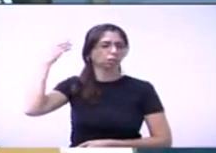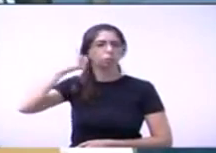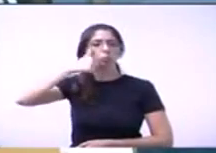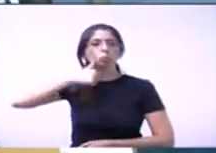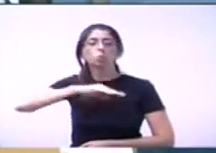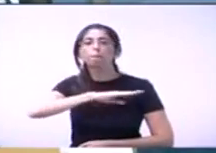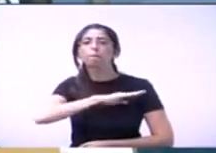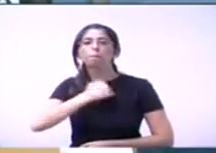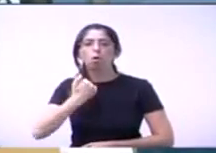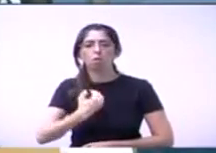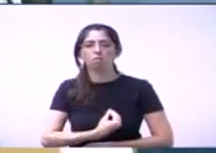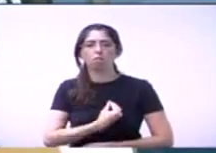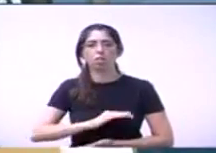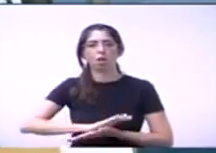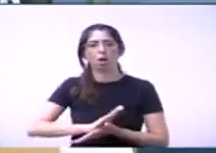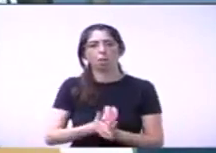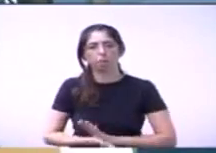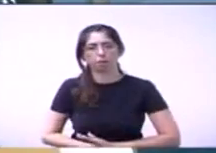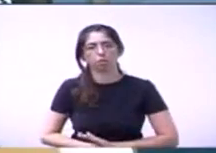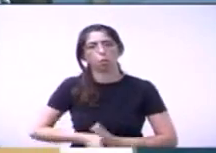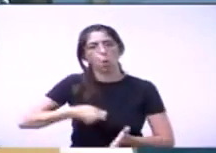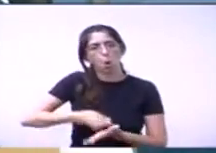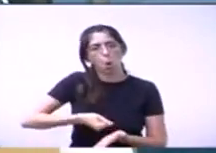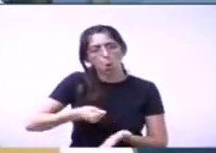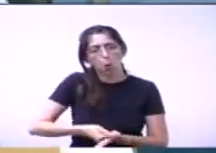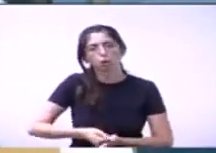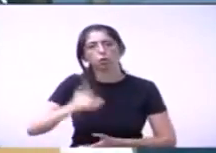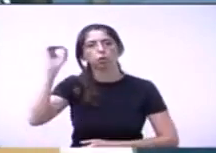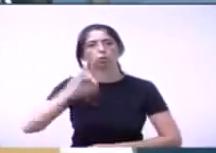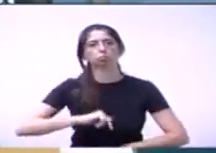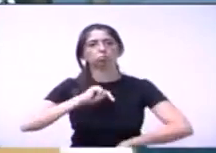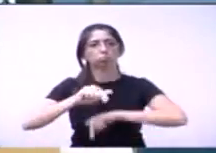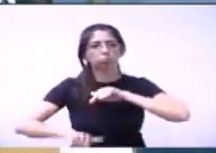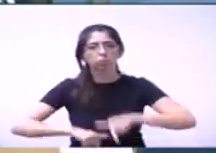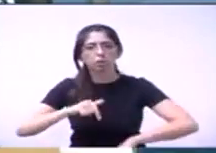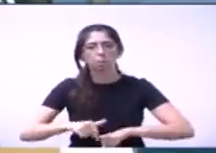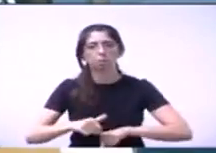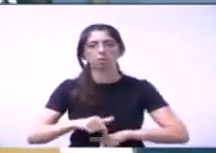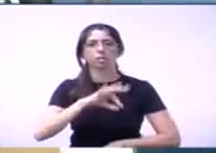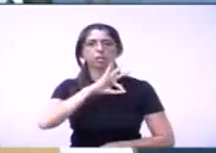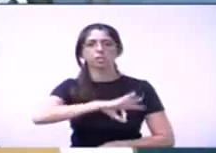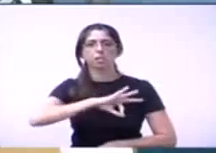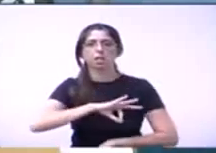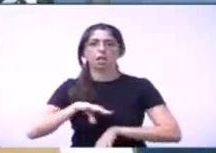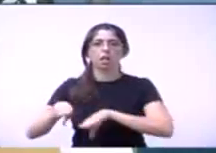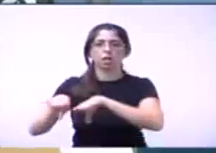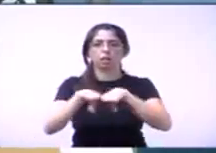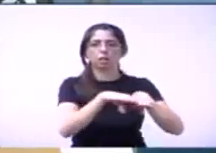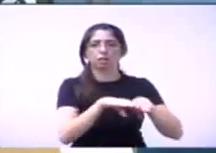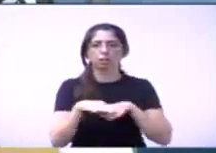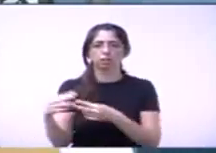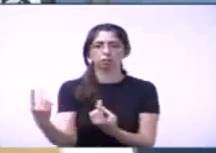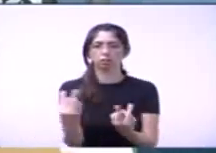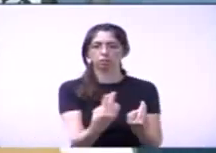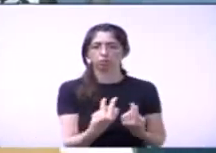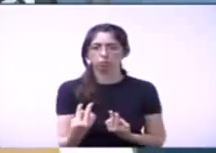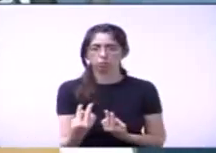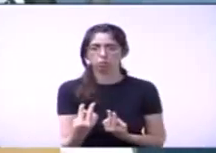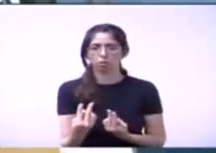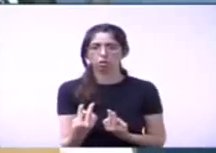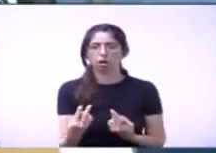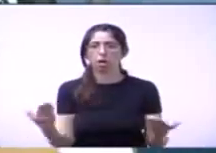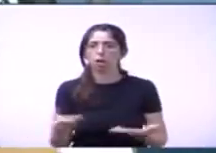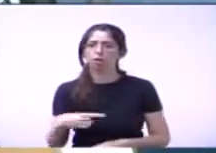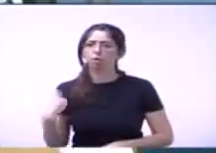conquistando o seu direito de trabalhar e receber igual a um homem? E agora a gente vem aqui votar uma lei